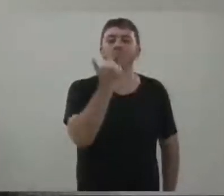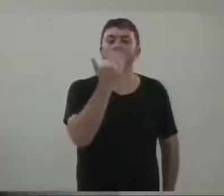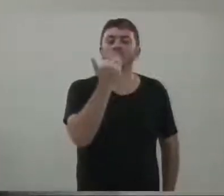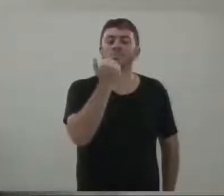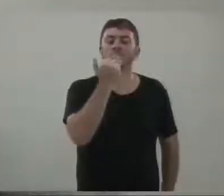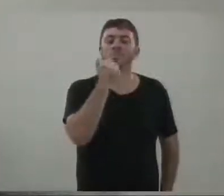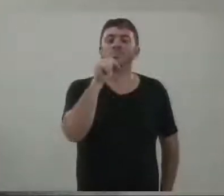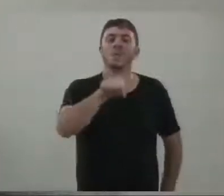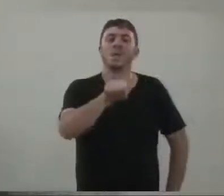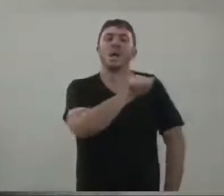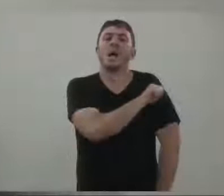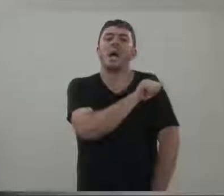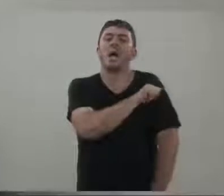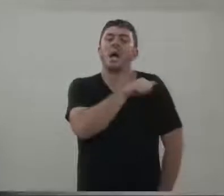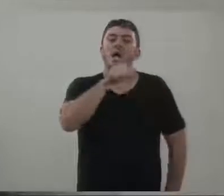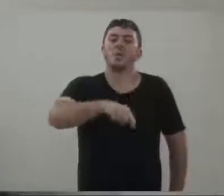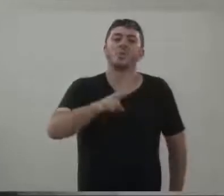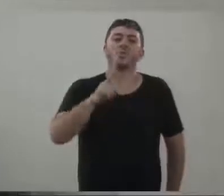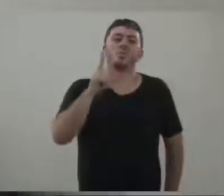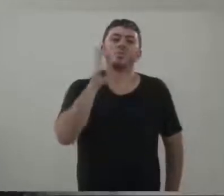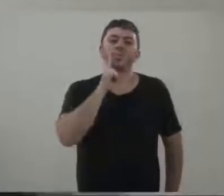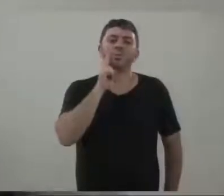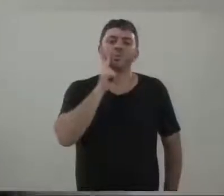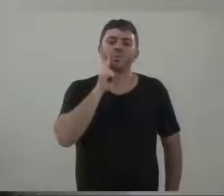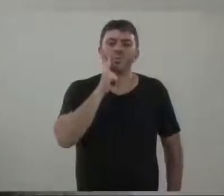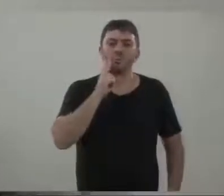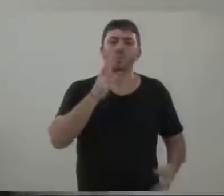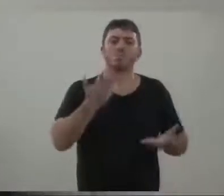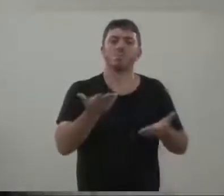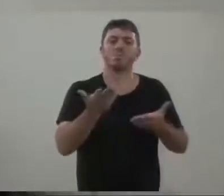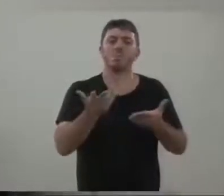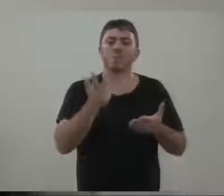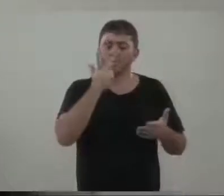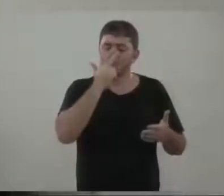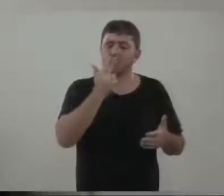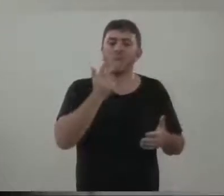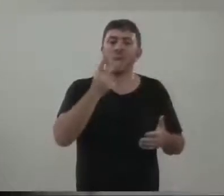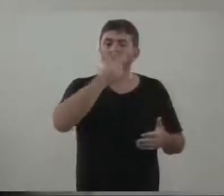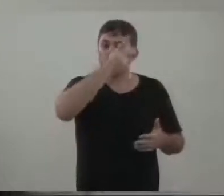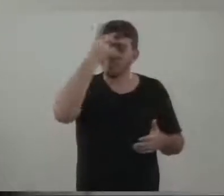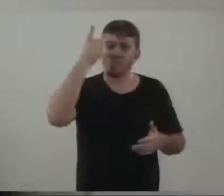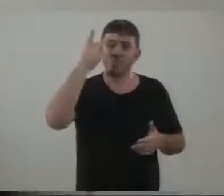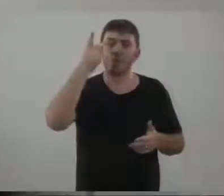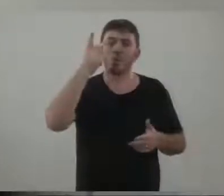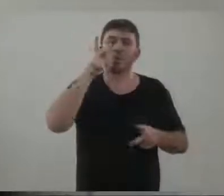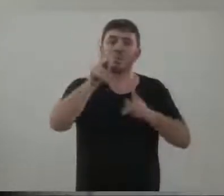da rede, que gerou bastante insatisfação,